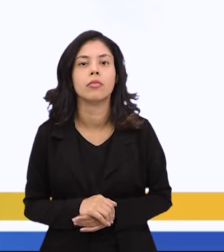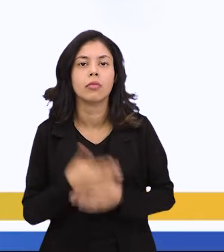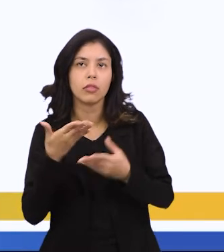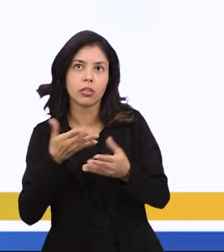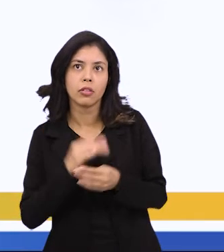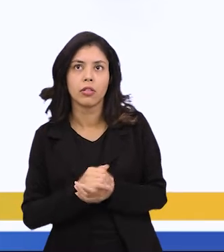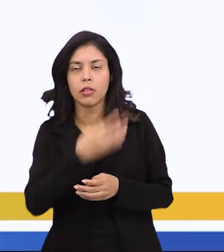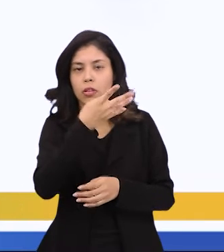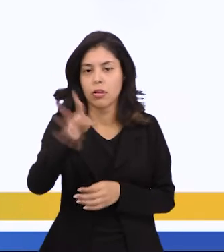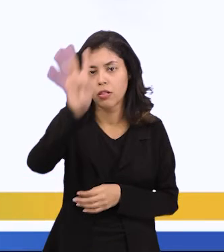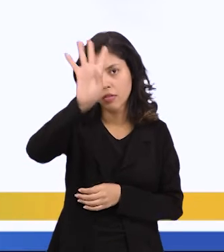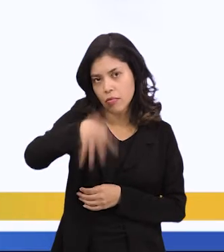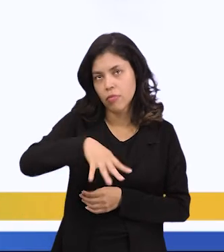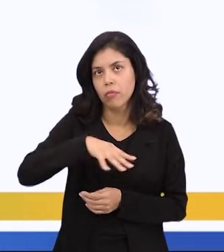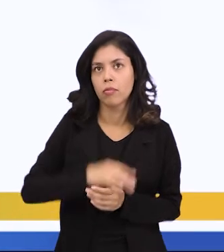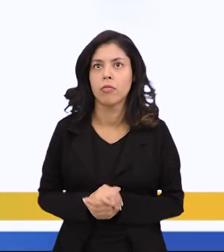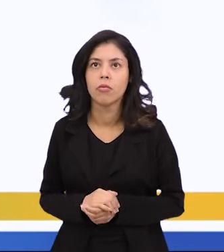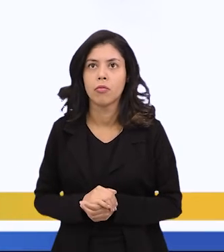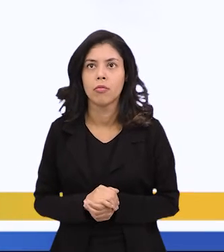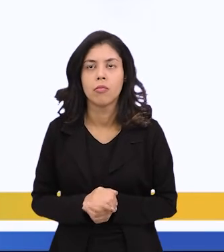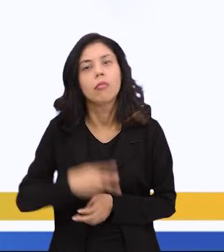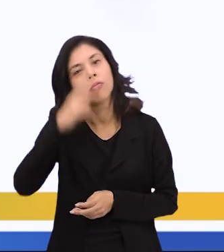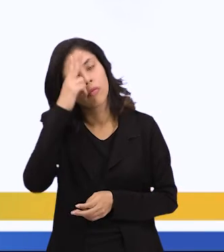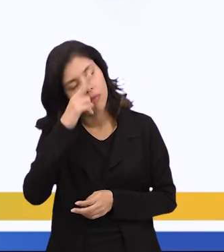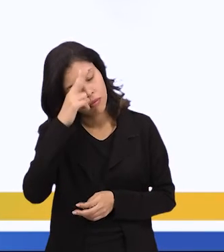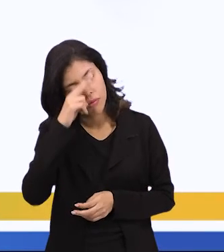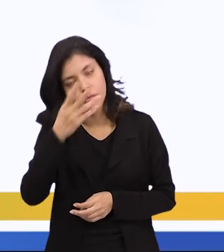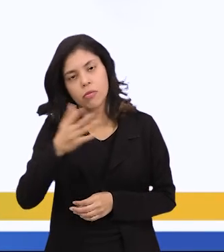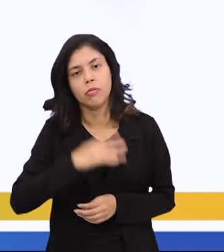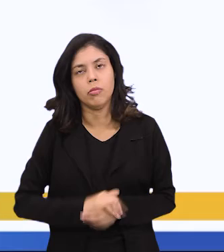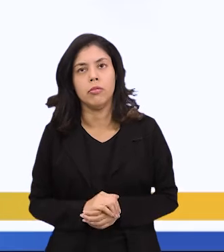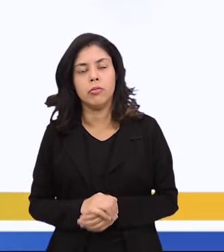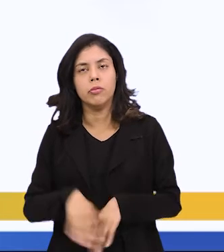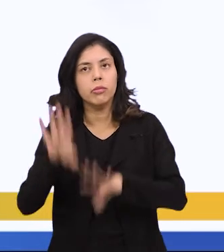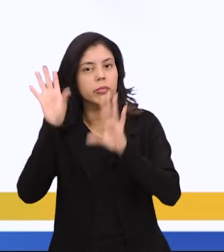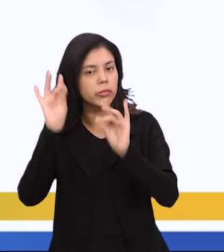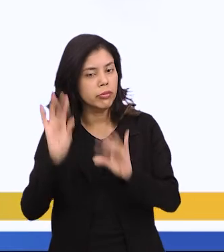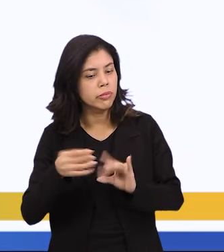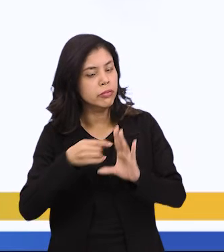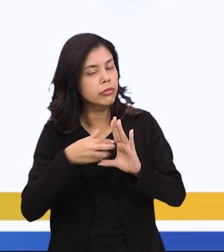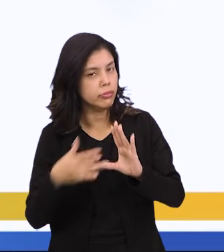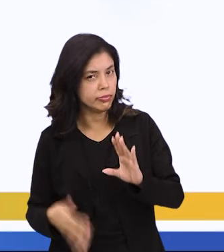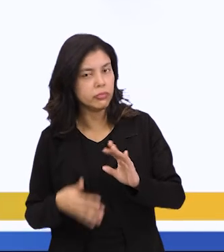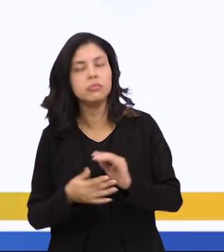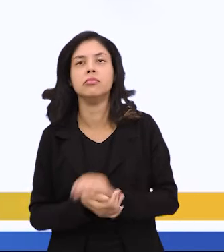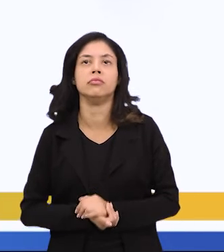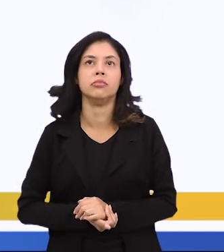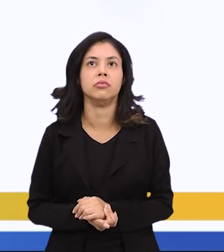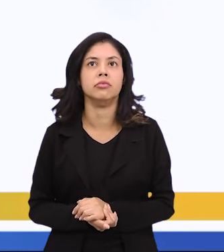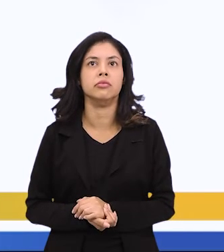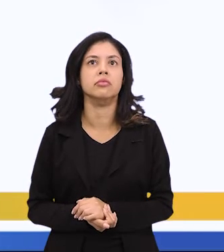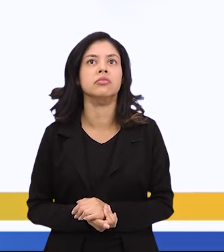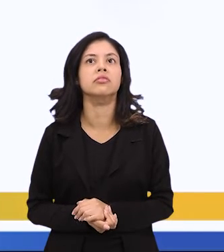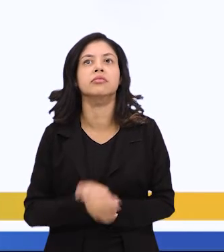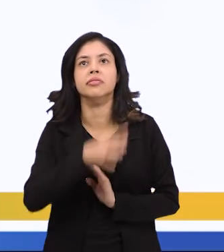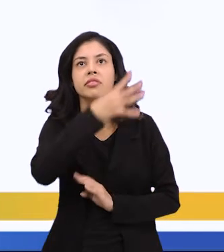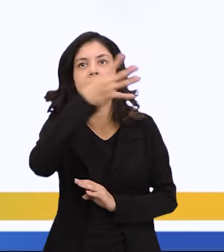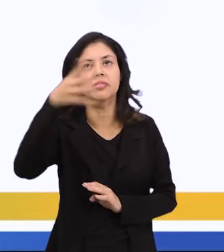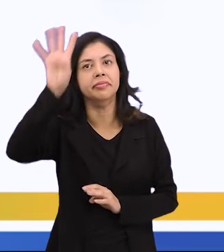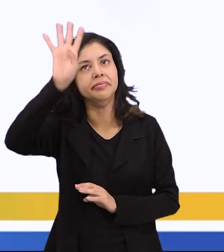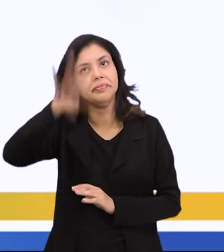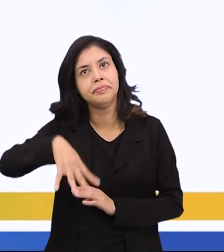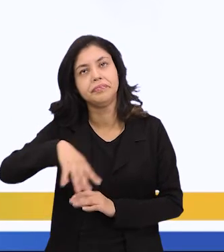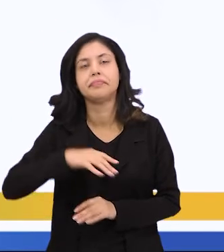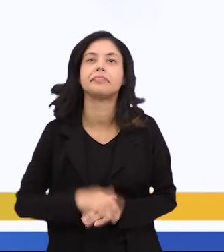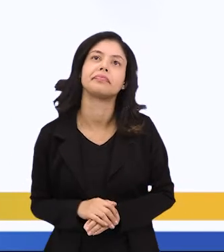Temos aí um quadrinho que vai nos lembrar dessa especiação, onde nós temos